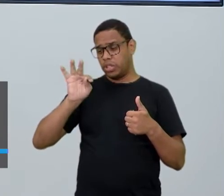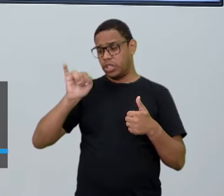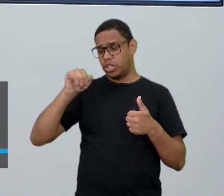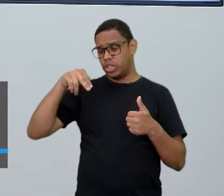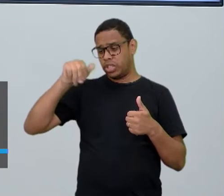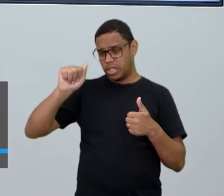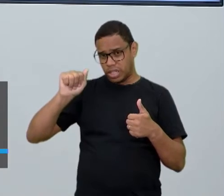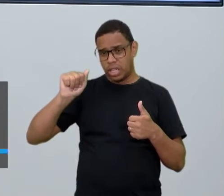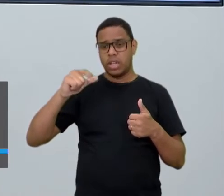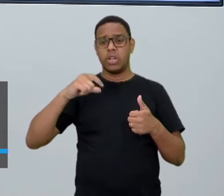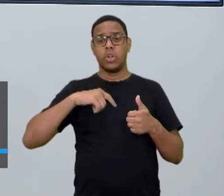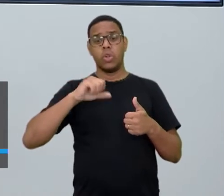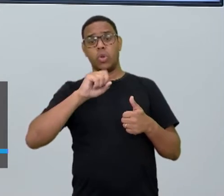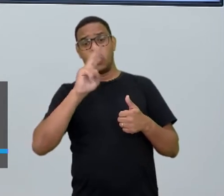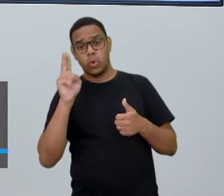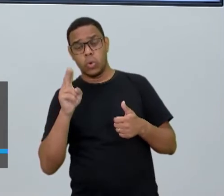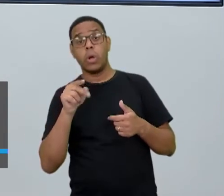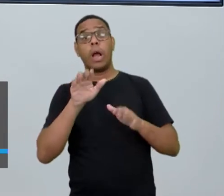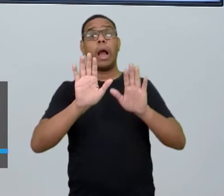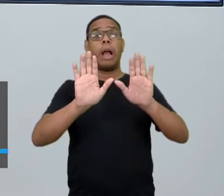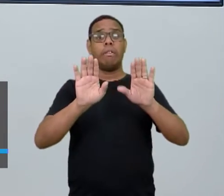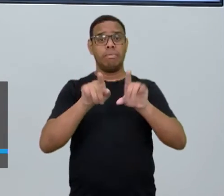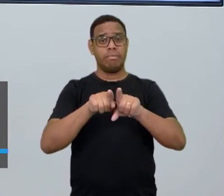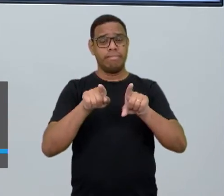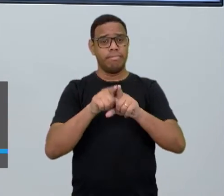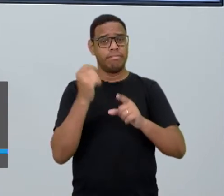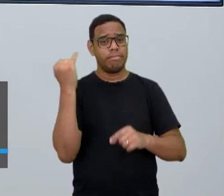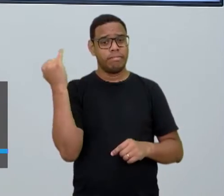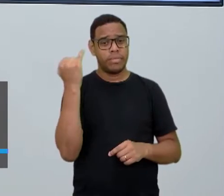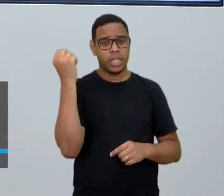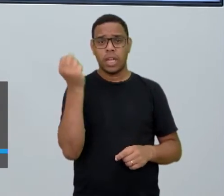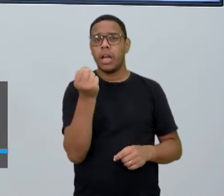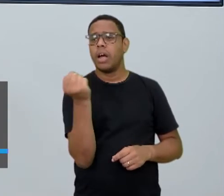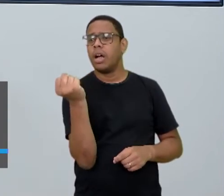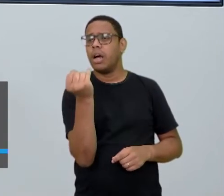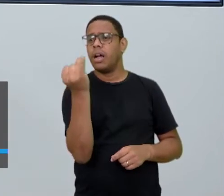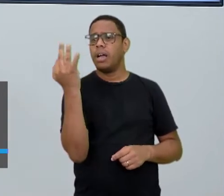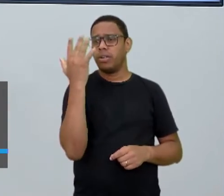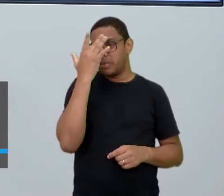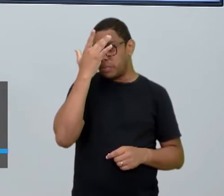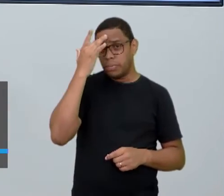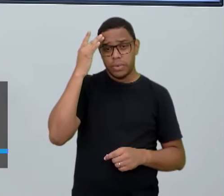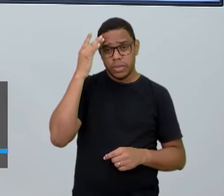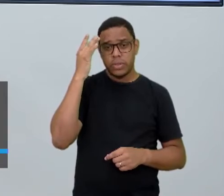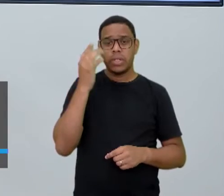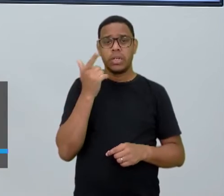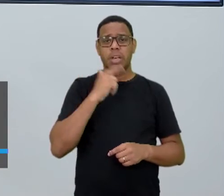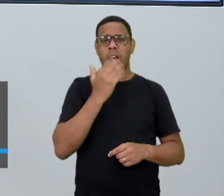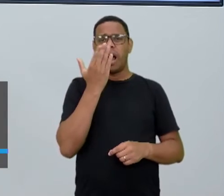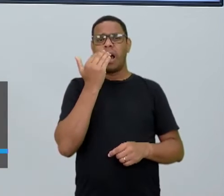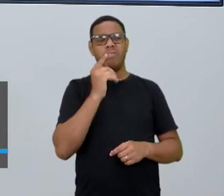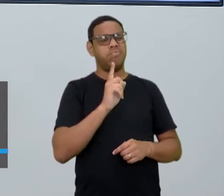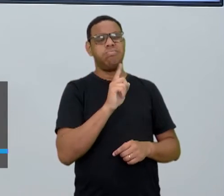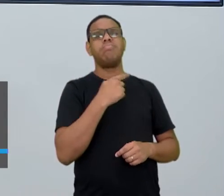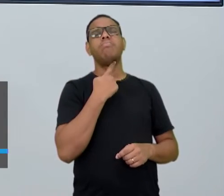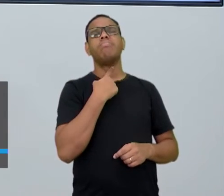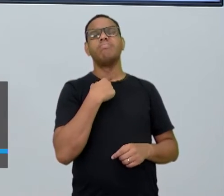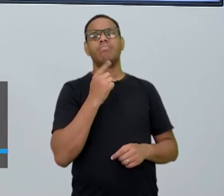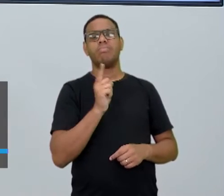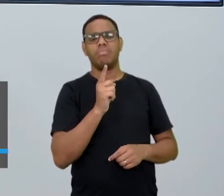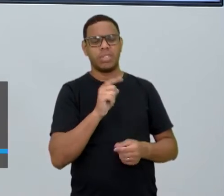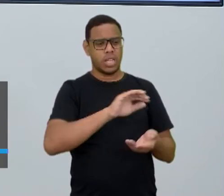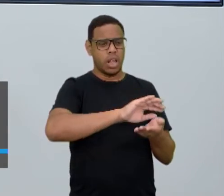aí a saciedade, ou ainda um fato importante, aquelas pessoas, por exemplo, que ao contrário, né, não querem comer, né, que olham